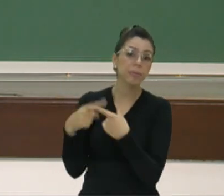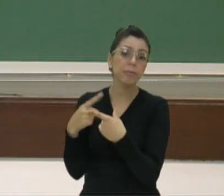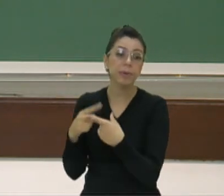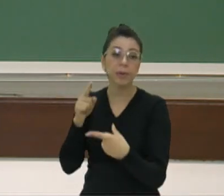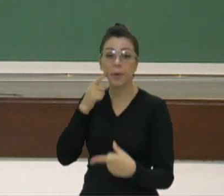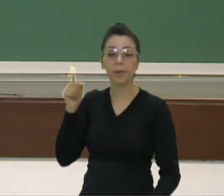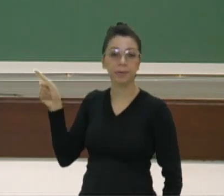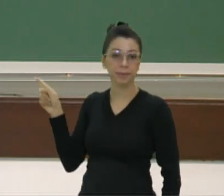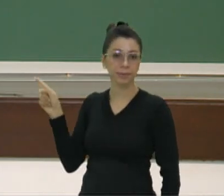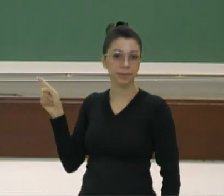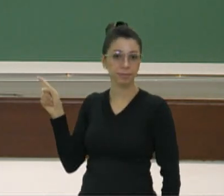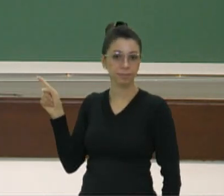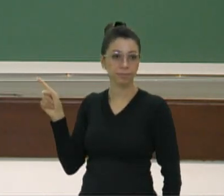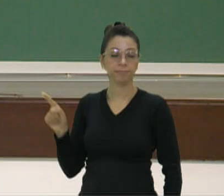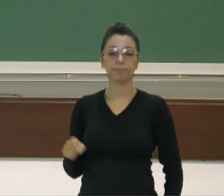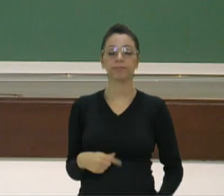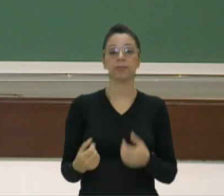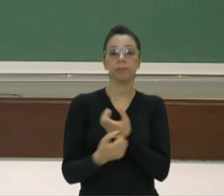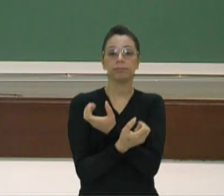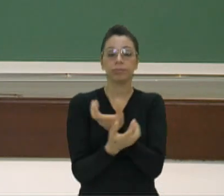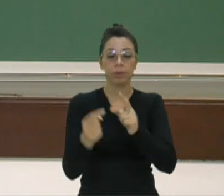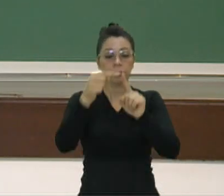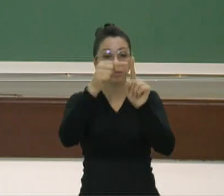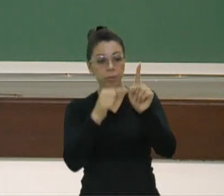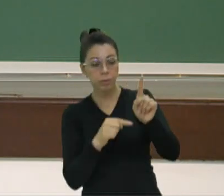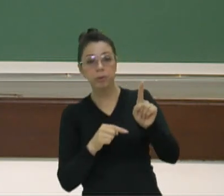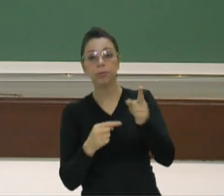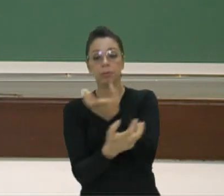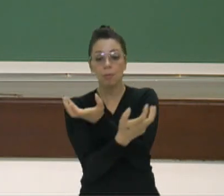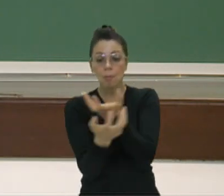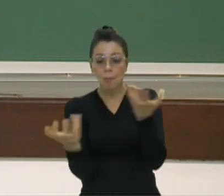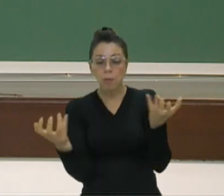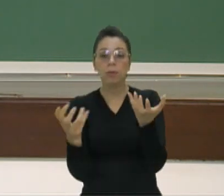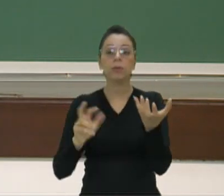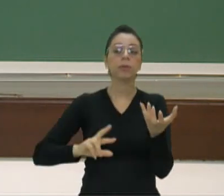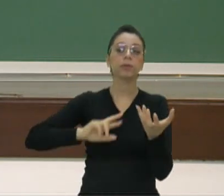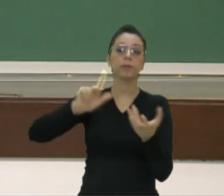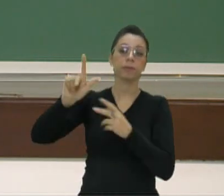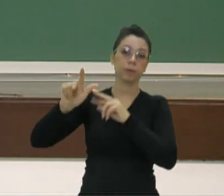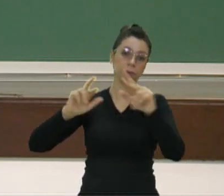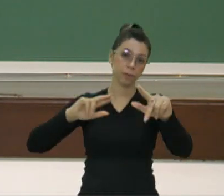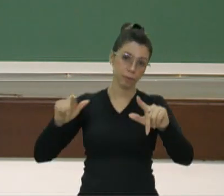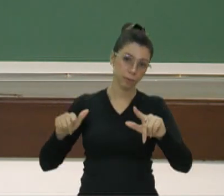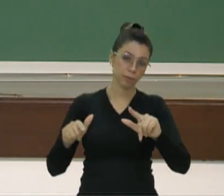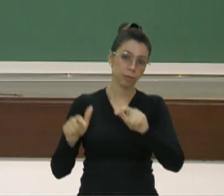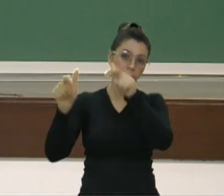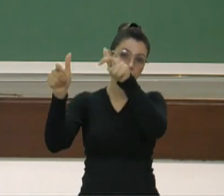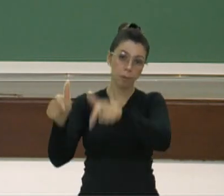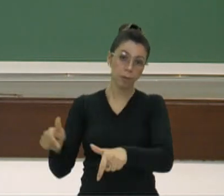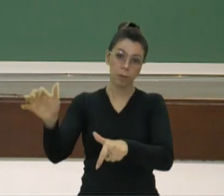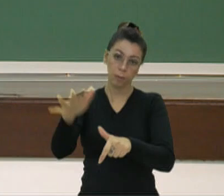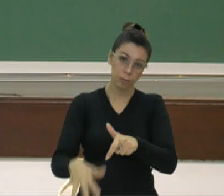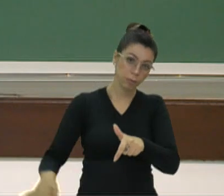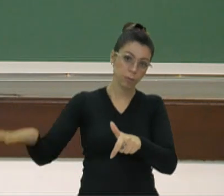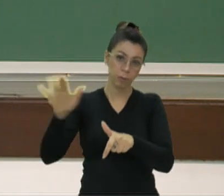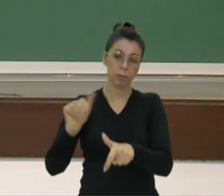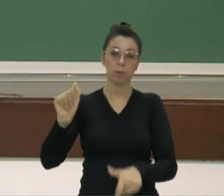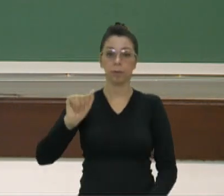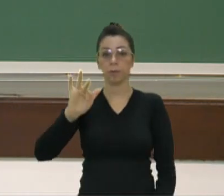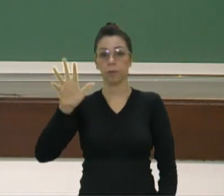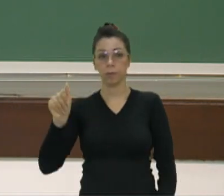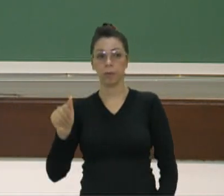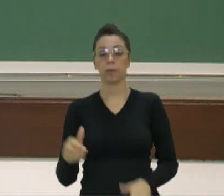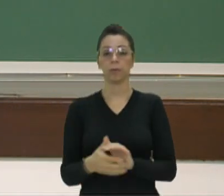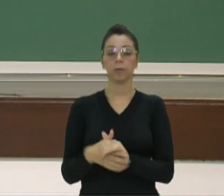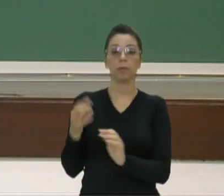uma grande quantidade de tipos de vegetação assentando sobre a localização do território africano. Então nós vamos